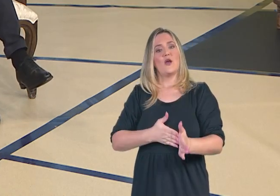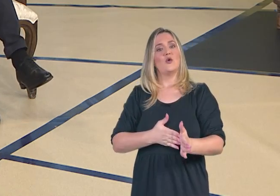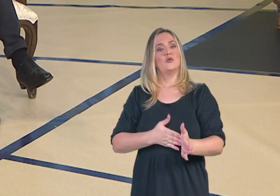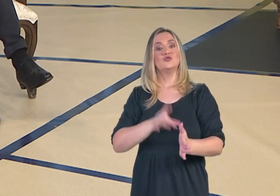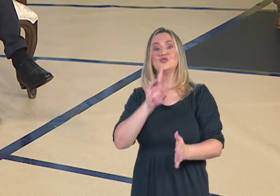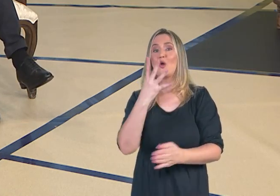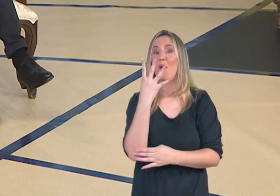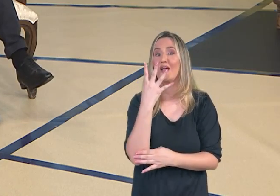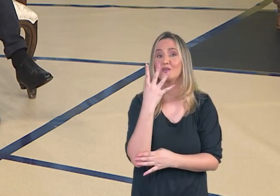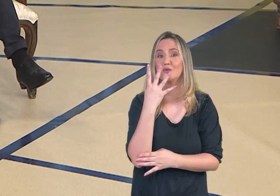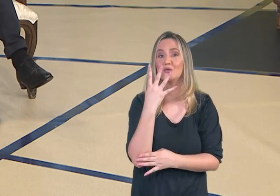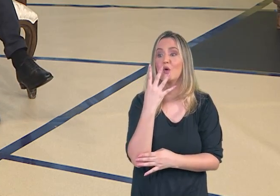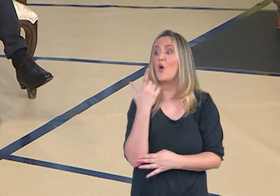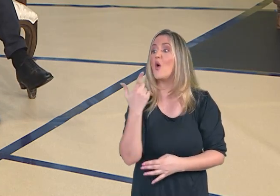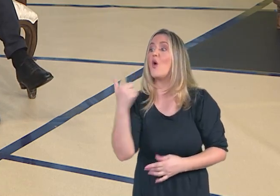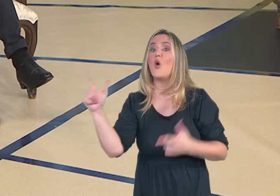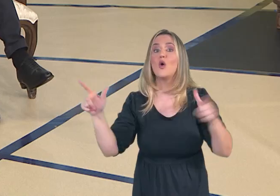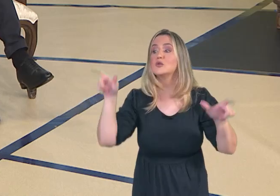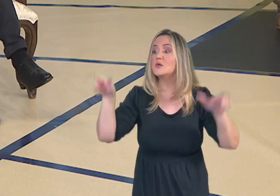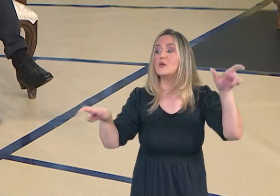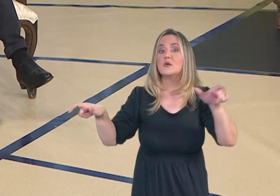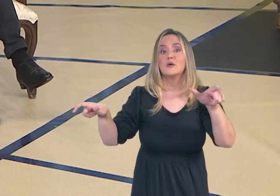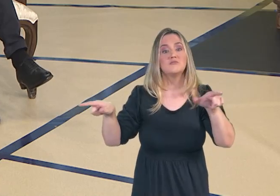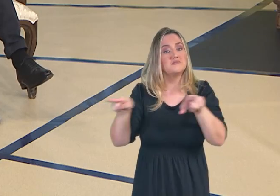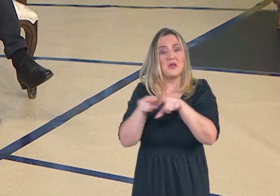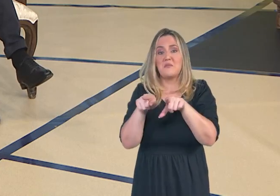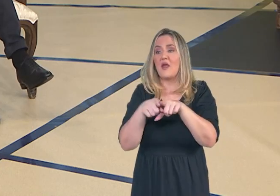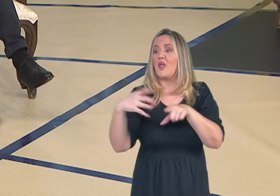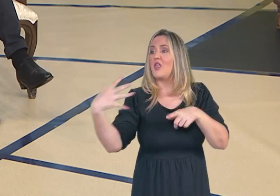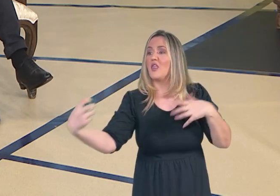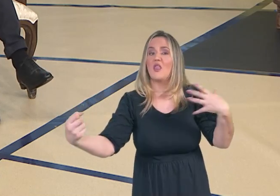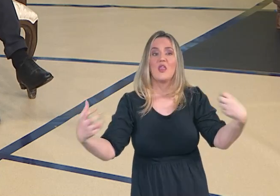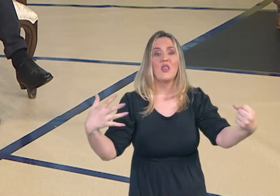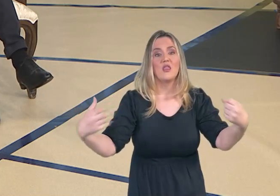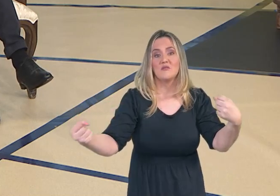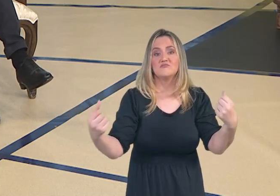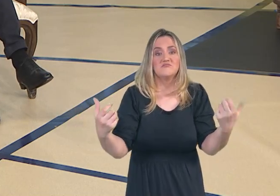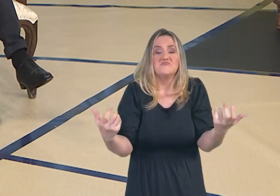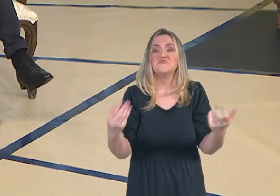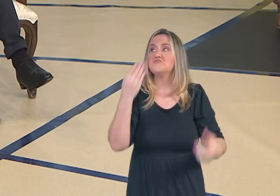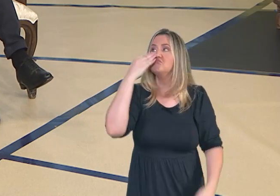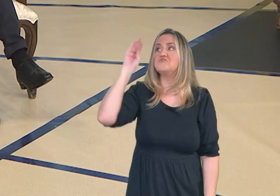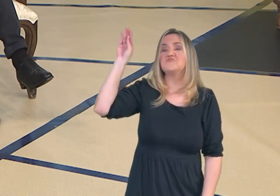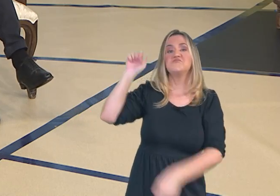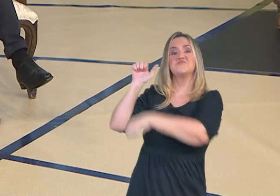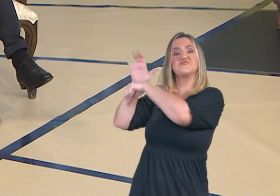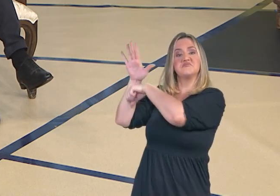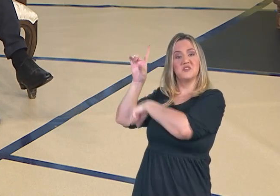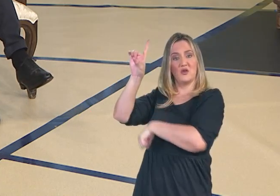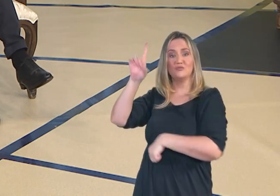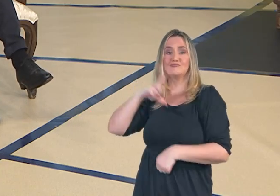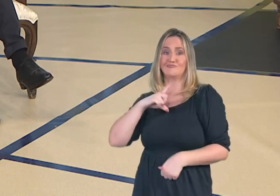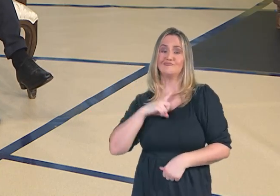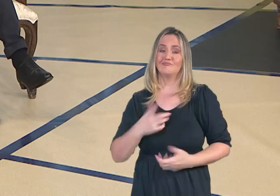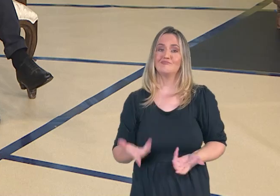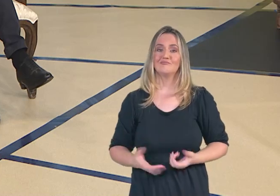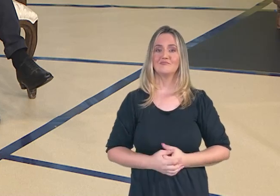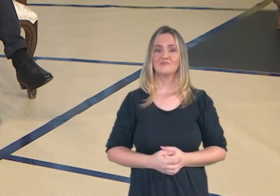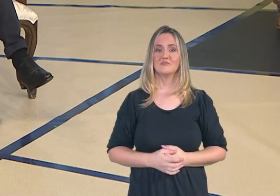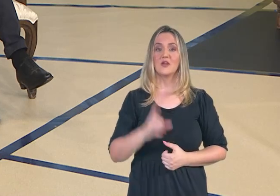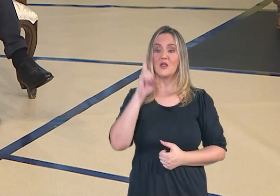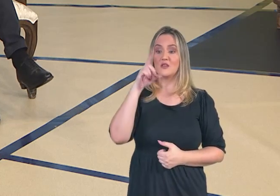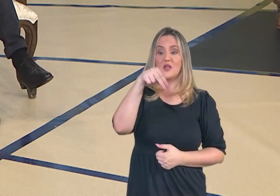Provavelmente cedendo em seus princípios, negociando a sua fé, o que é muito triste. Daniel e seus companheiros talvez foram